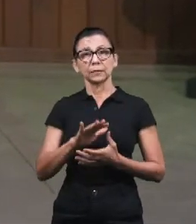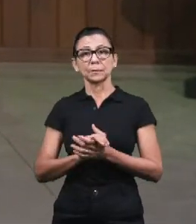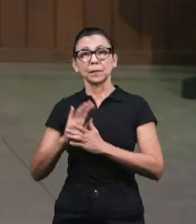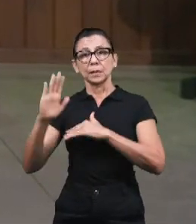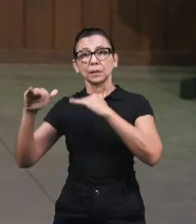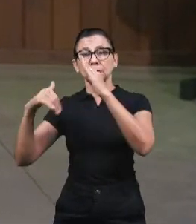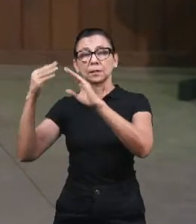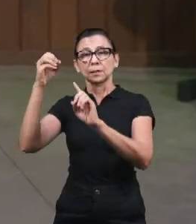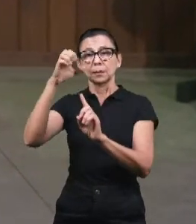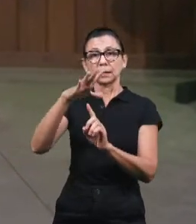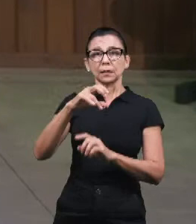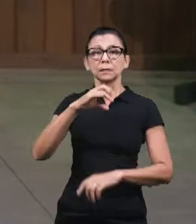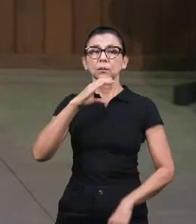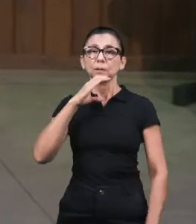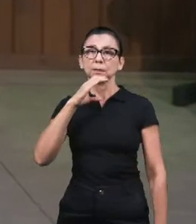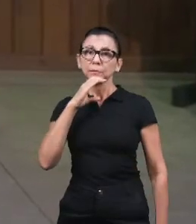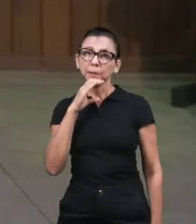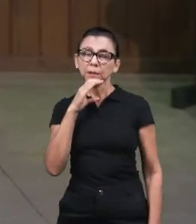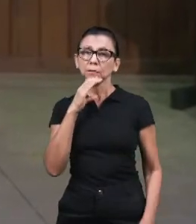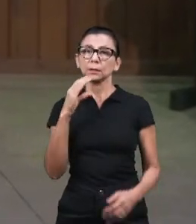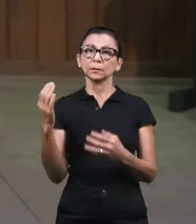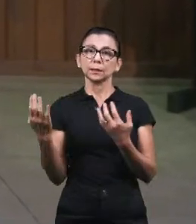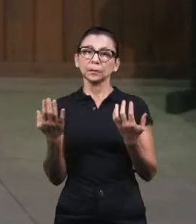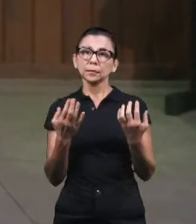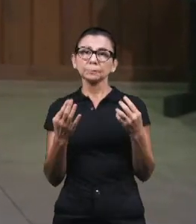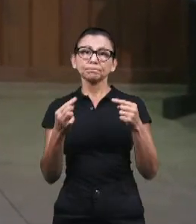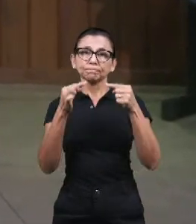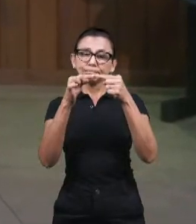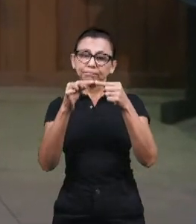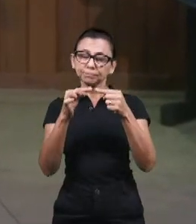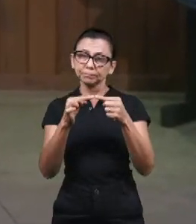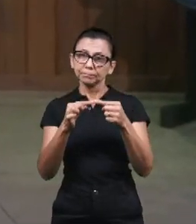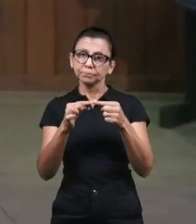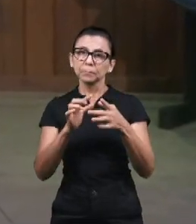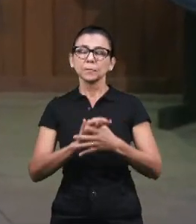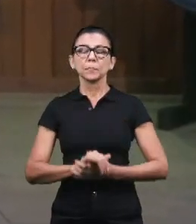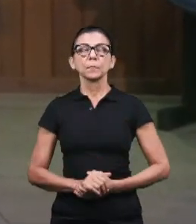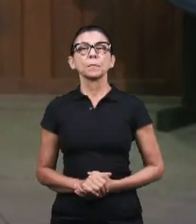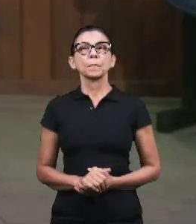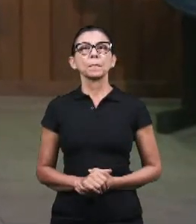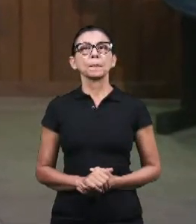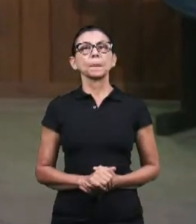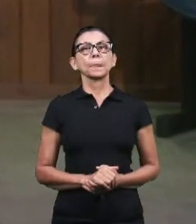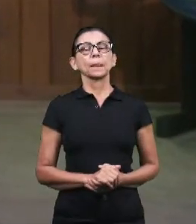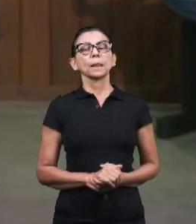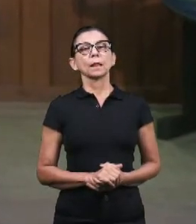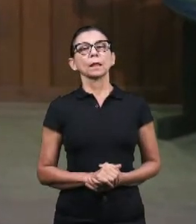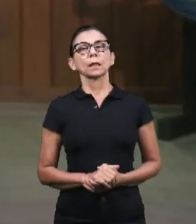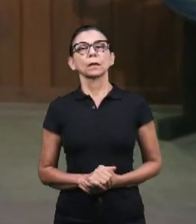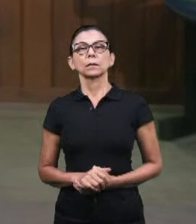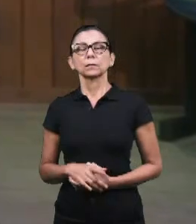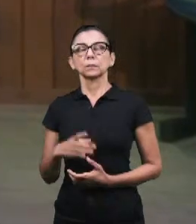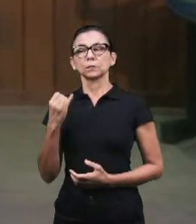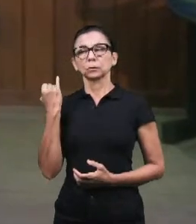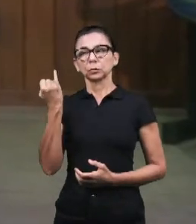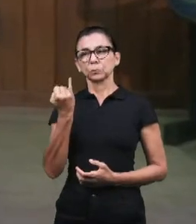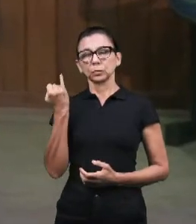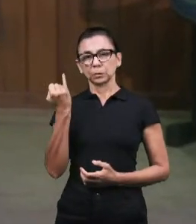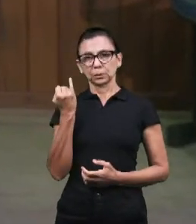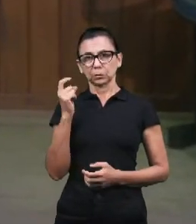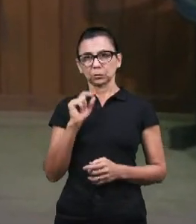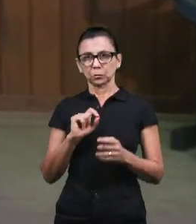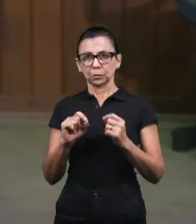ponto que eu acho muito significante, né, pastor Gilson, os irmãos, é que no trabalho do Manaim nós não ignoramos